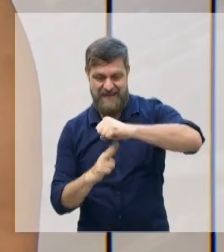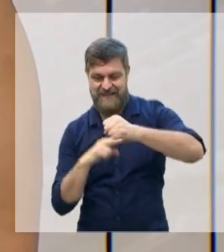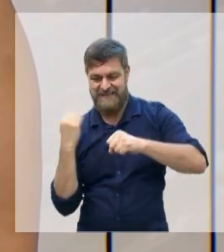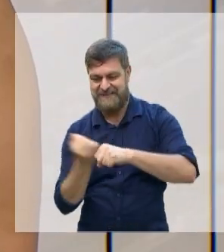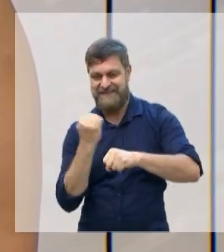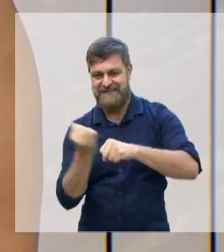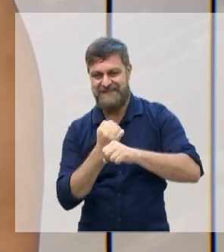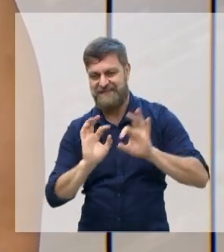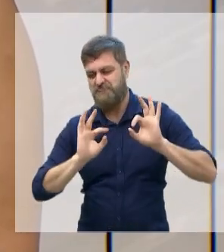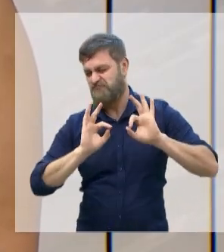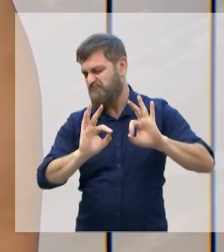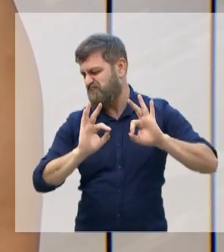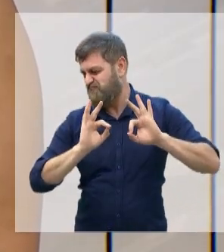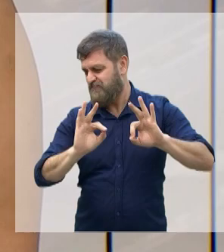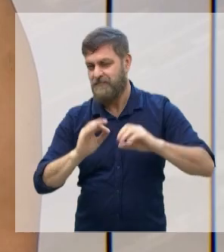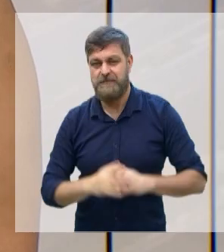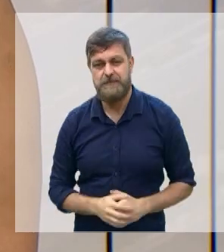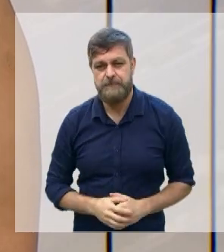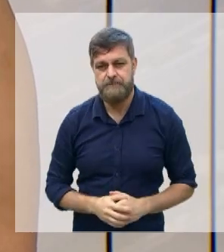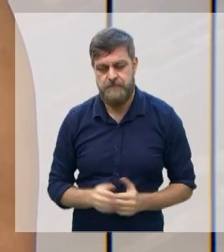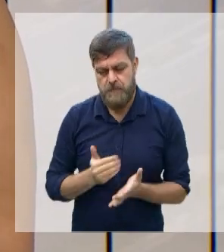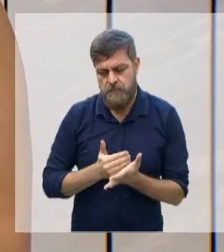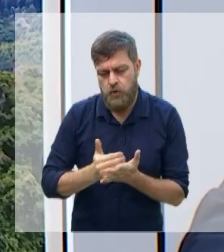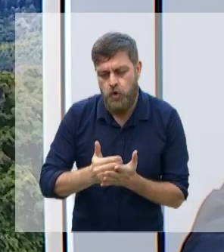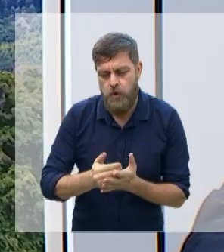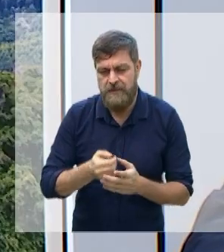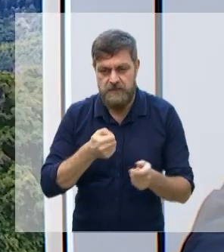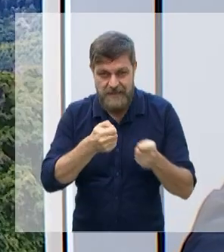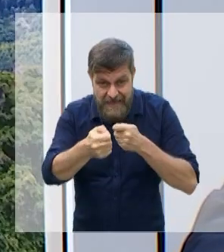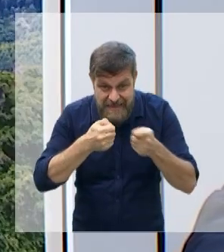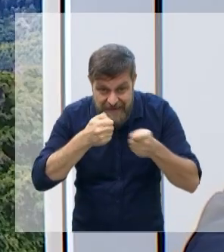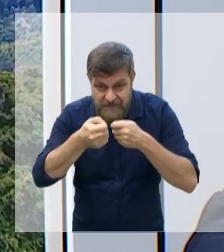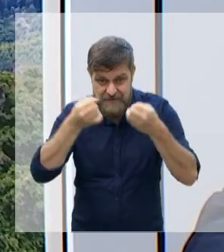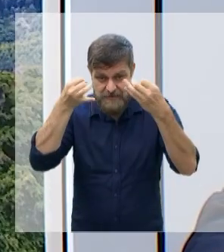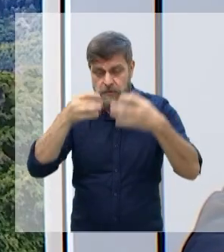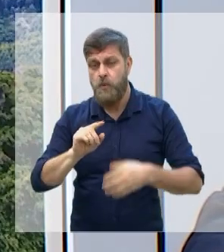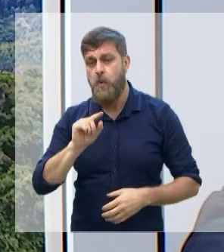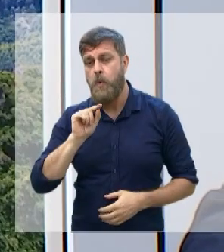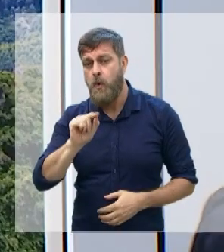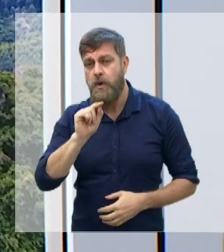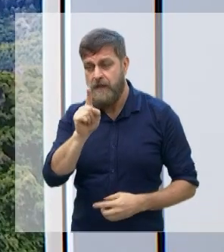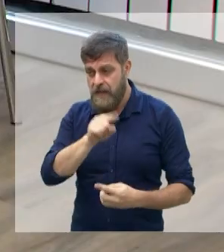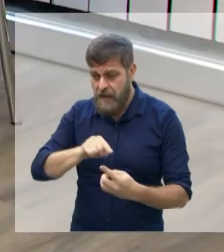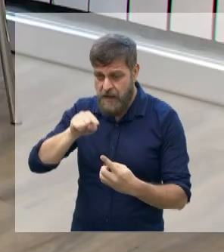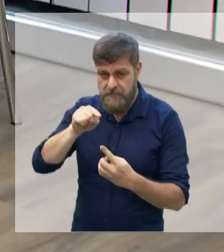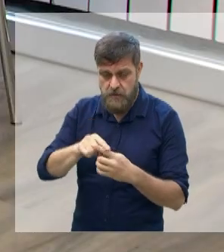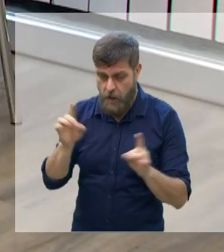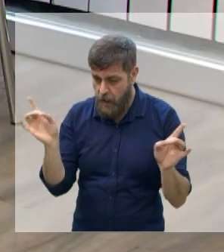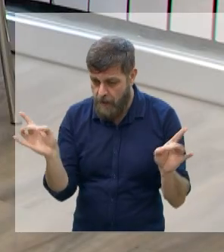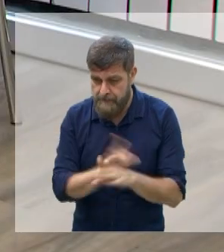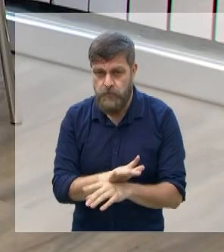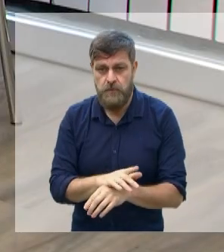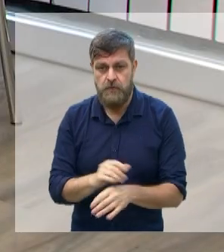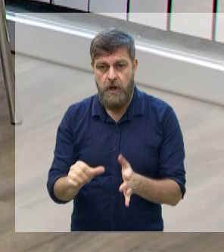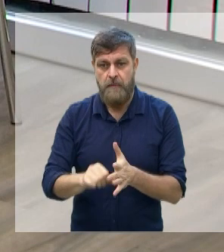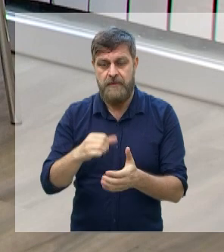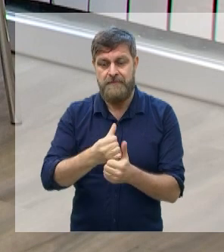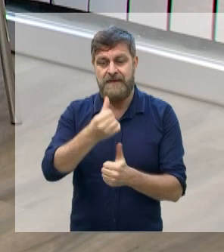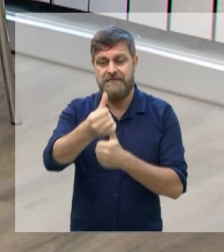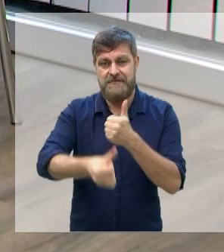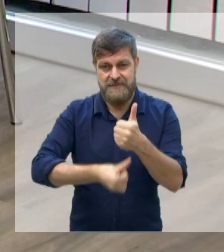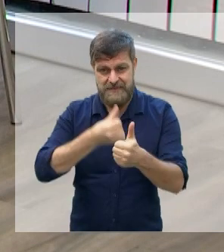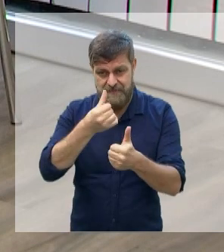é ea gente falou bem no início do programa que a finalização estava prevista para o primeiro semestre está